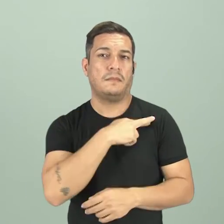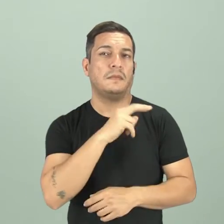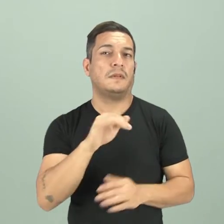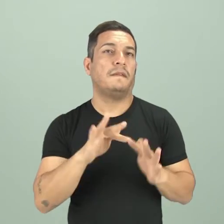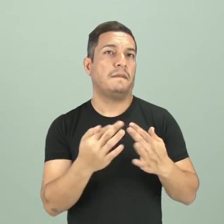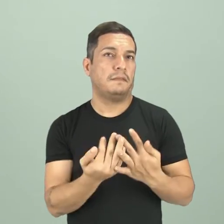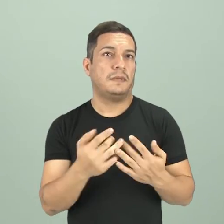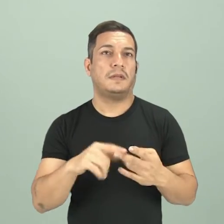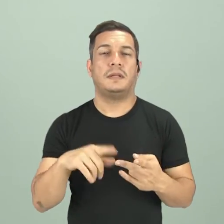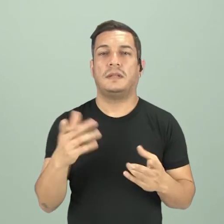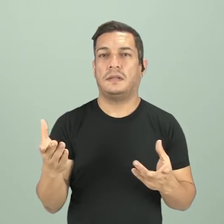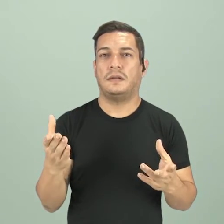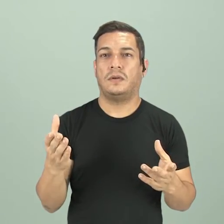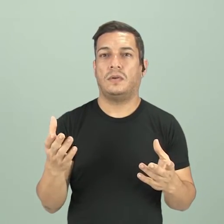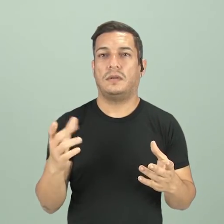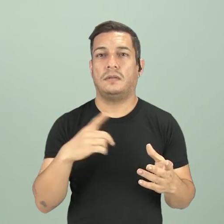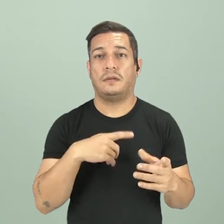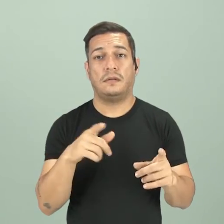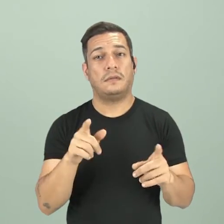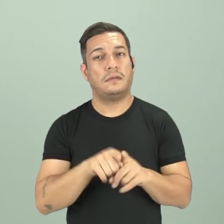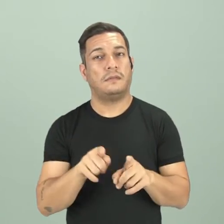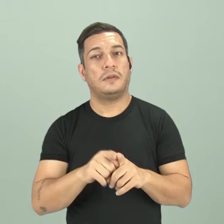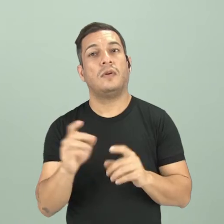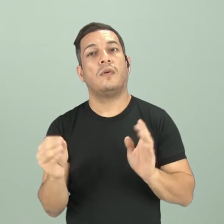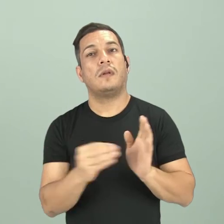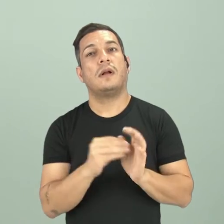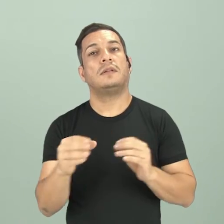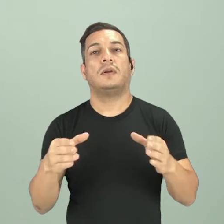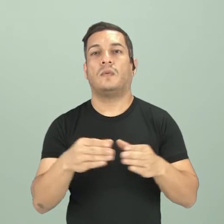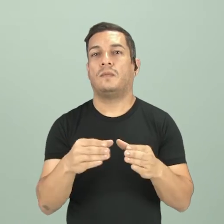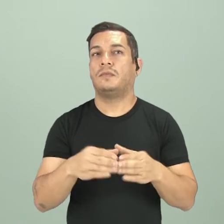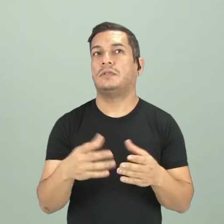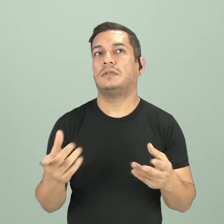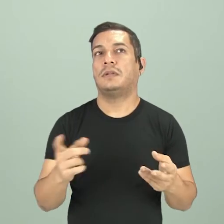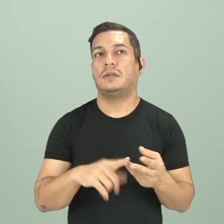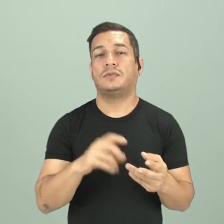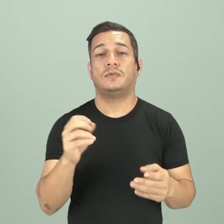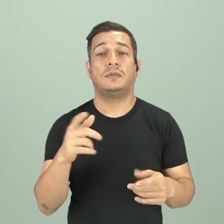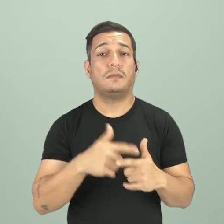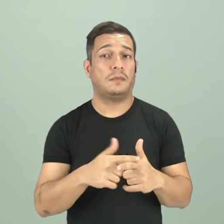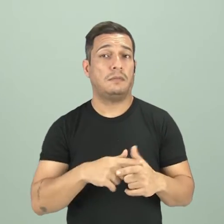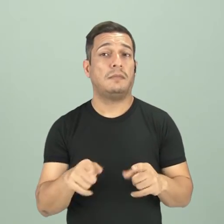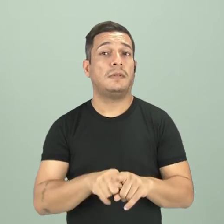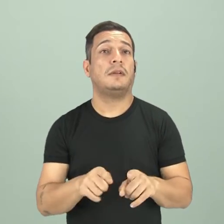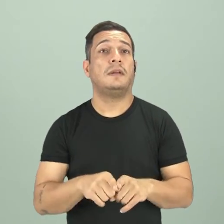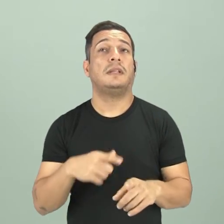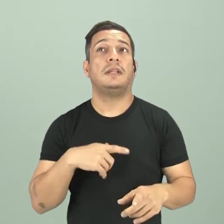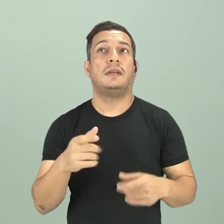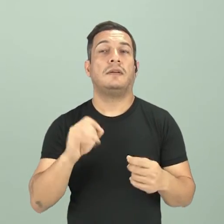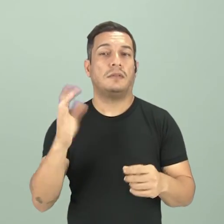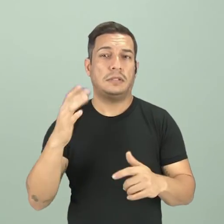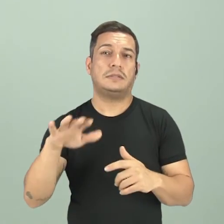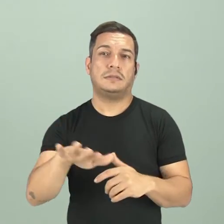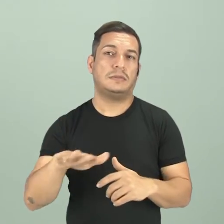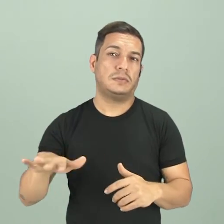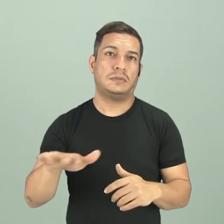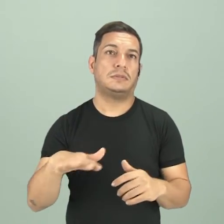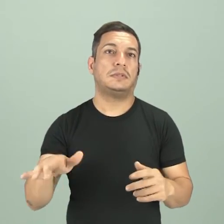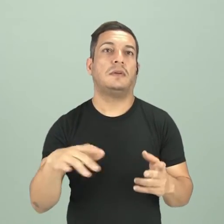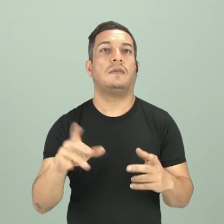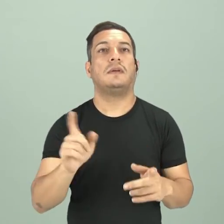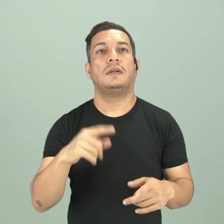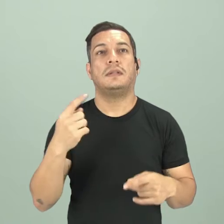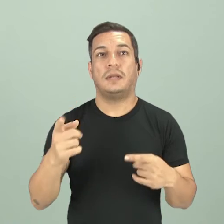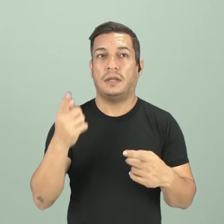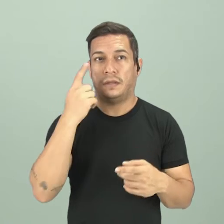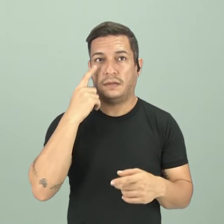ali a família? Será que a gente pode também lançar ali mão da comunidade? Será que esse problema ele tem ali uma repercussão social? Será que ele